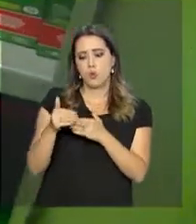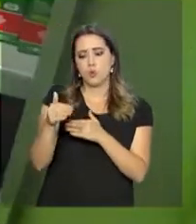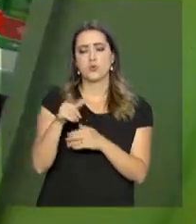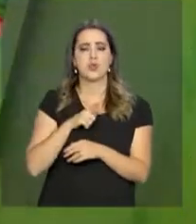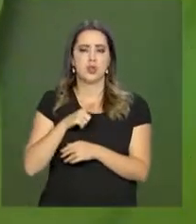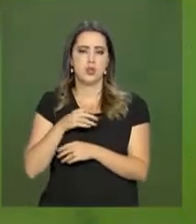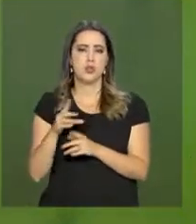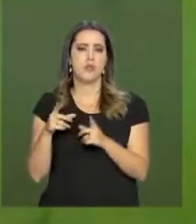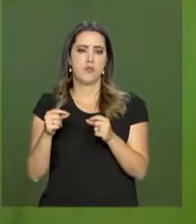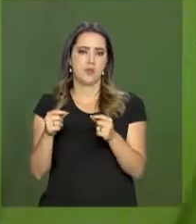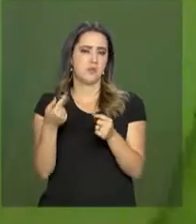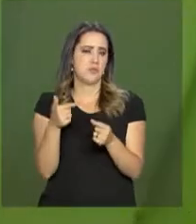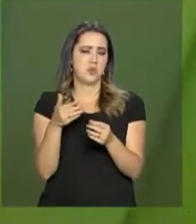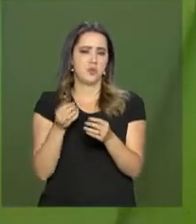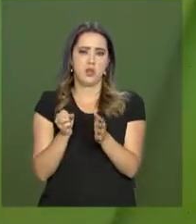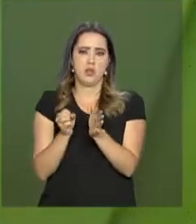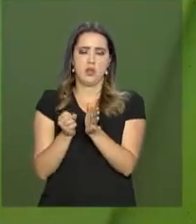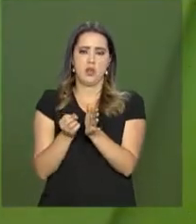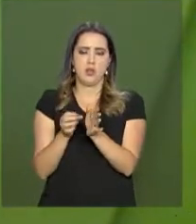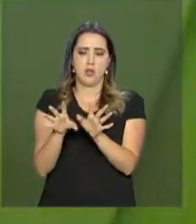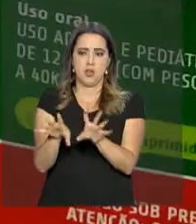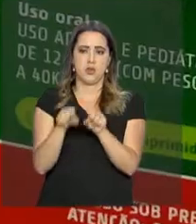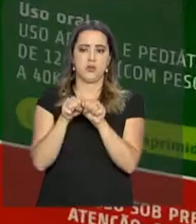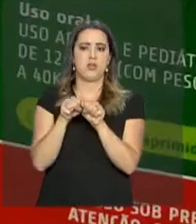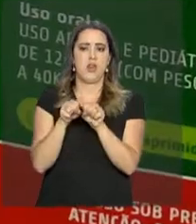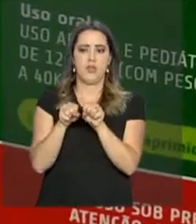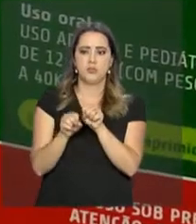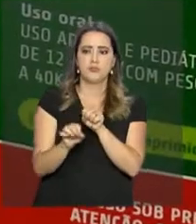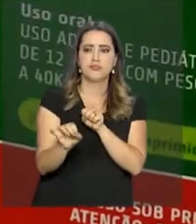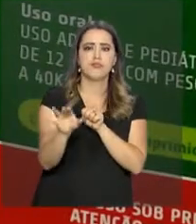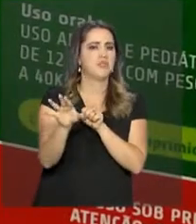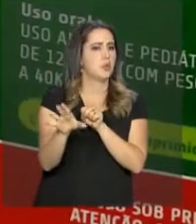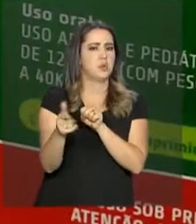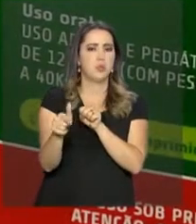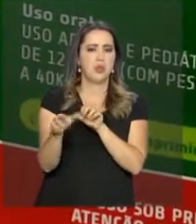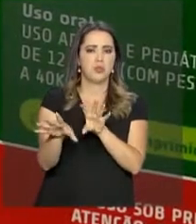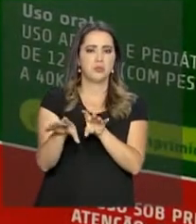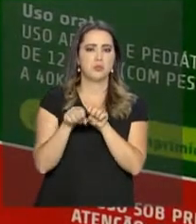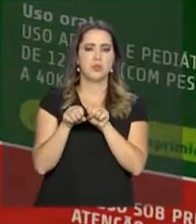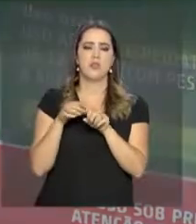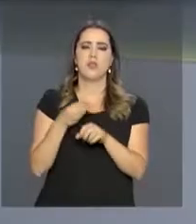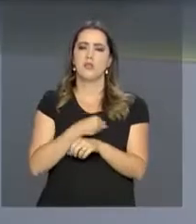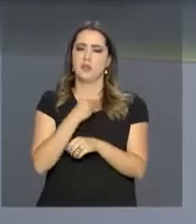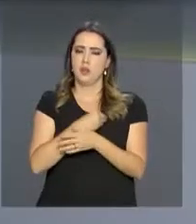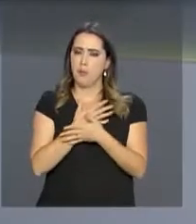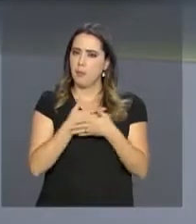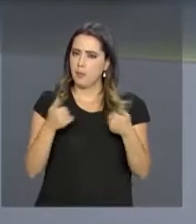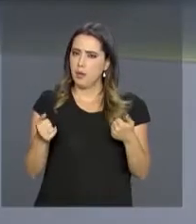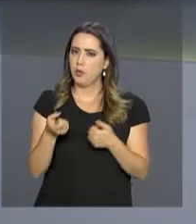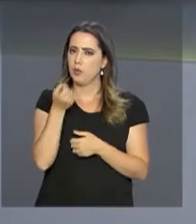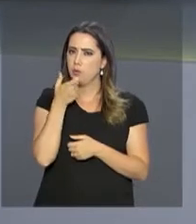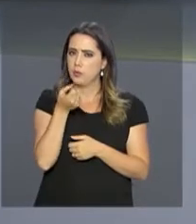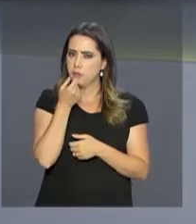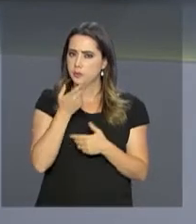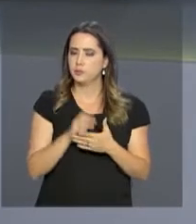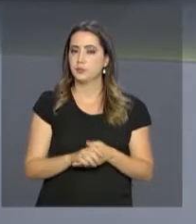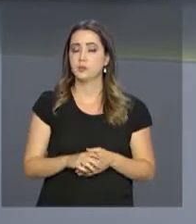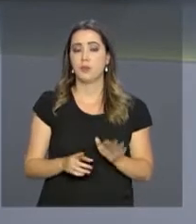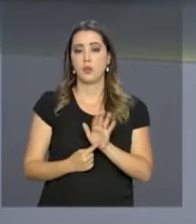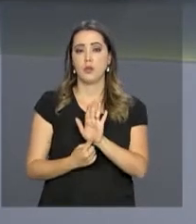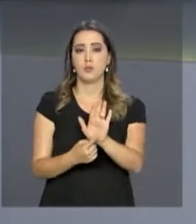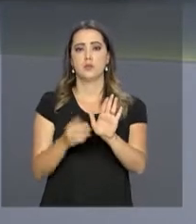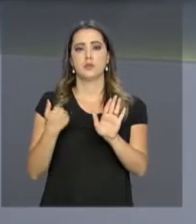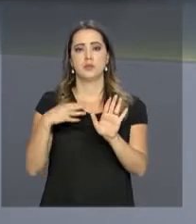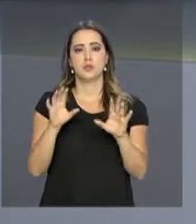deixaram de transmitir a doença além disso conseguem levar uma vida mais saudável os resultados estão sendo apresentados na